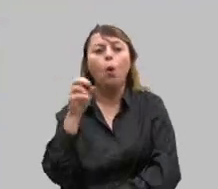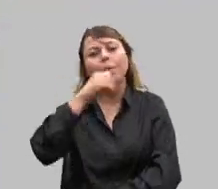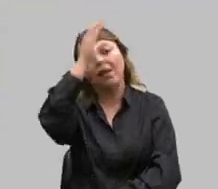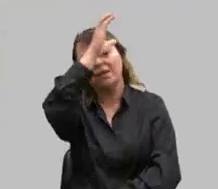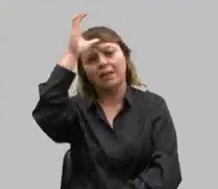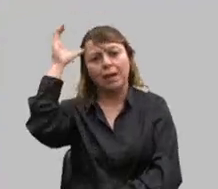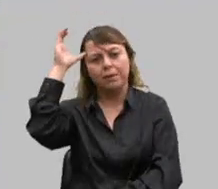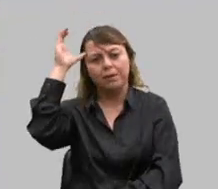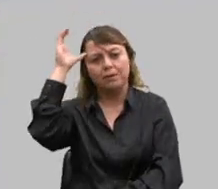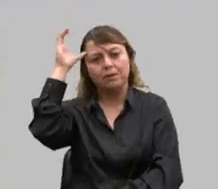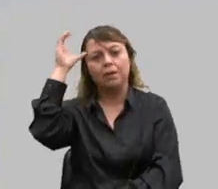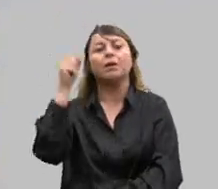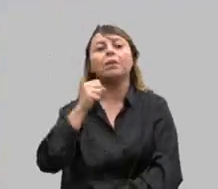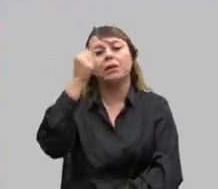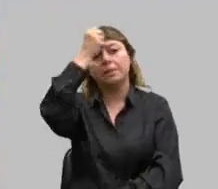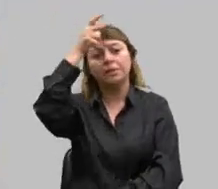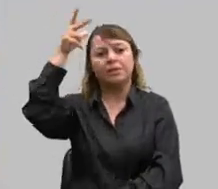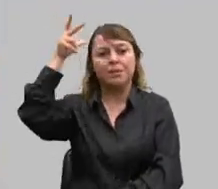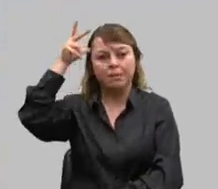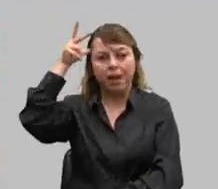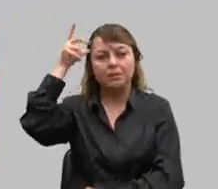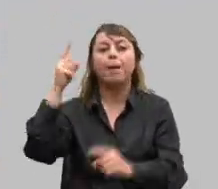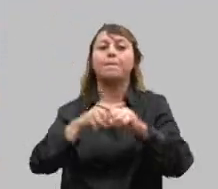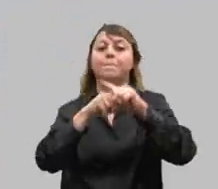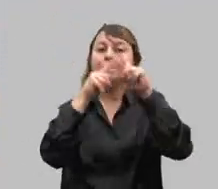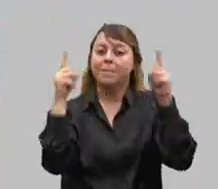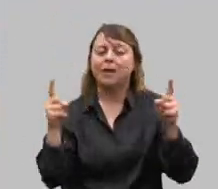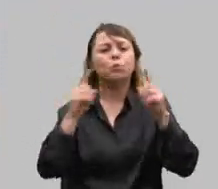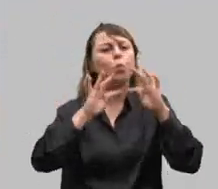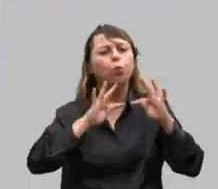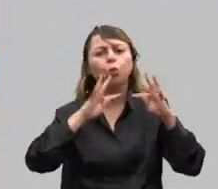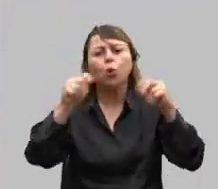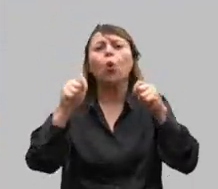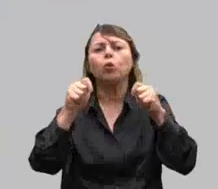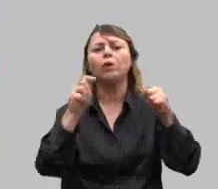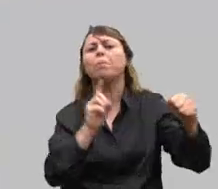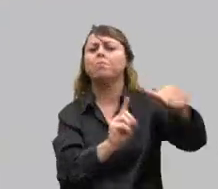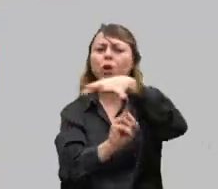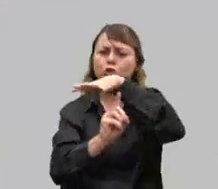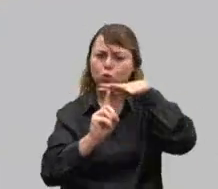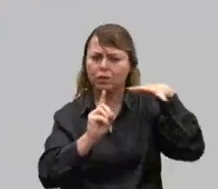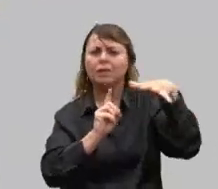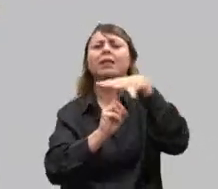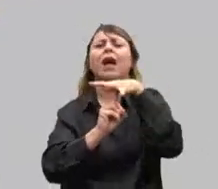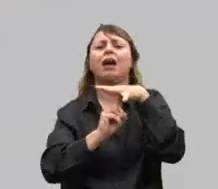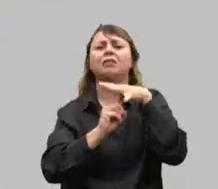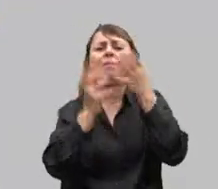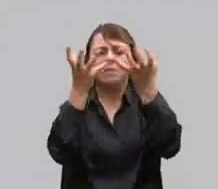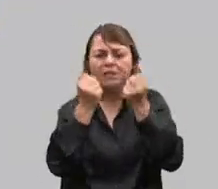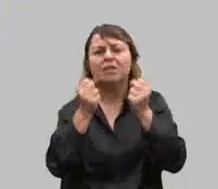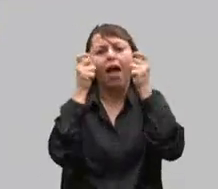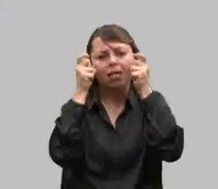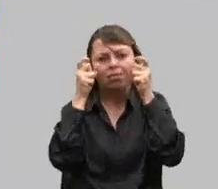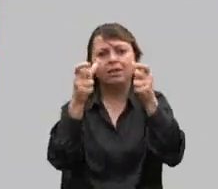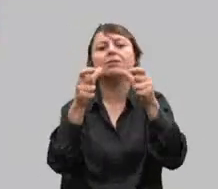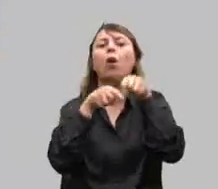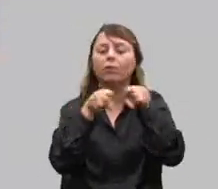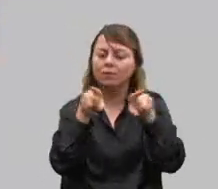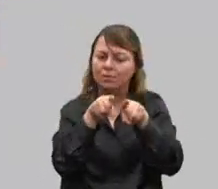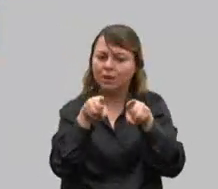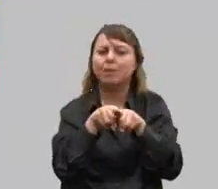municipais mas fazemos Por Toda Uma sociedade merecedora de atenção e cuidado